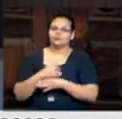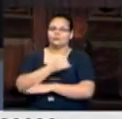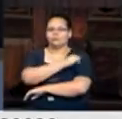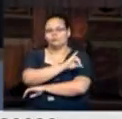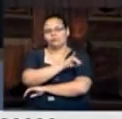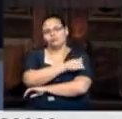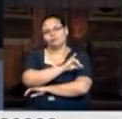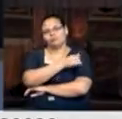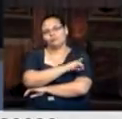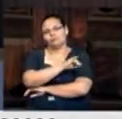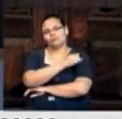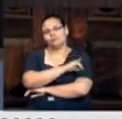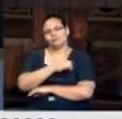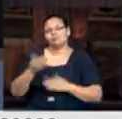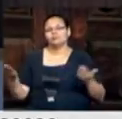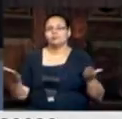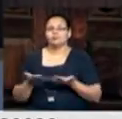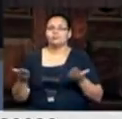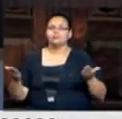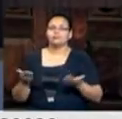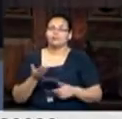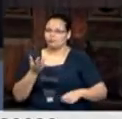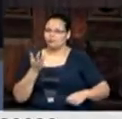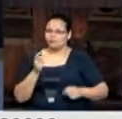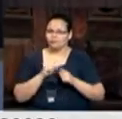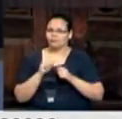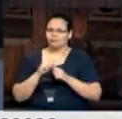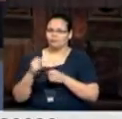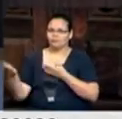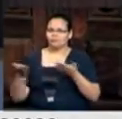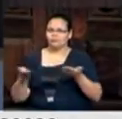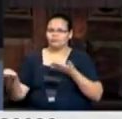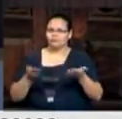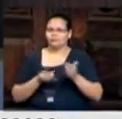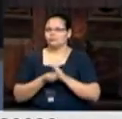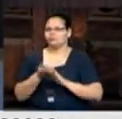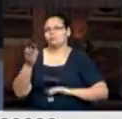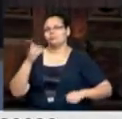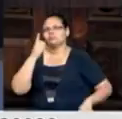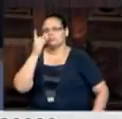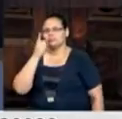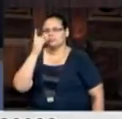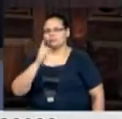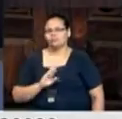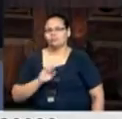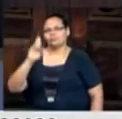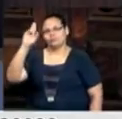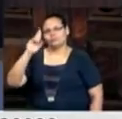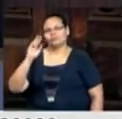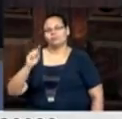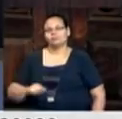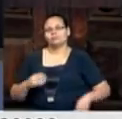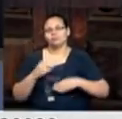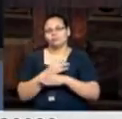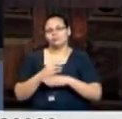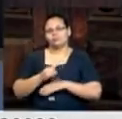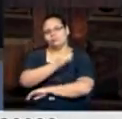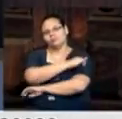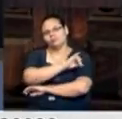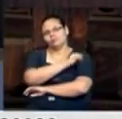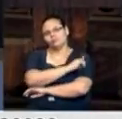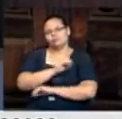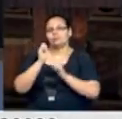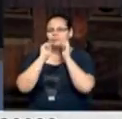Janeiro, nós agora, o que eu queria fazer o convite, temos aqui vários deputados que representam a cidade do Rio de Janeiro nessa